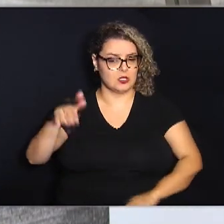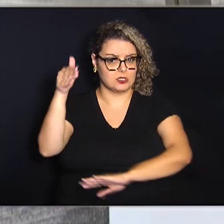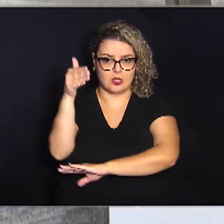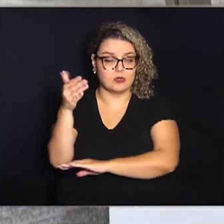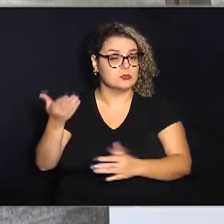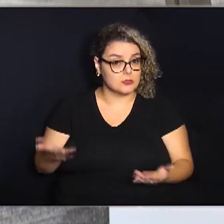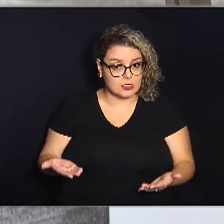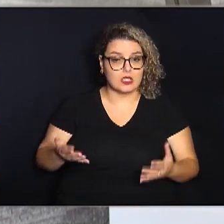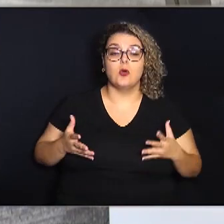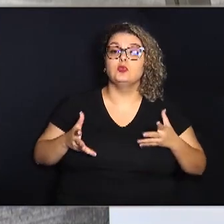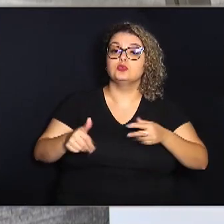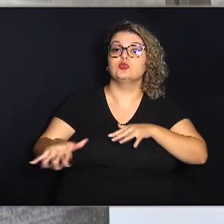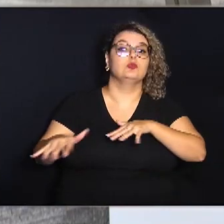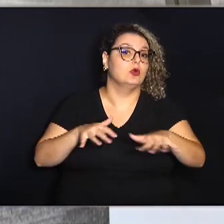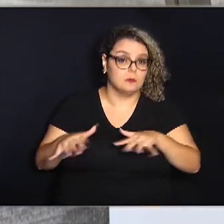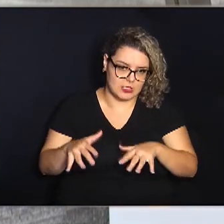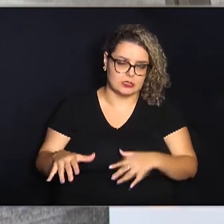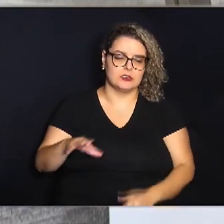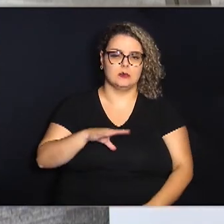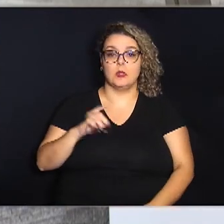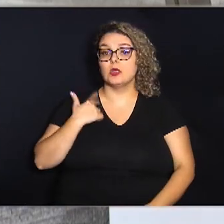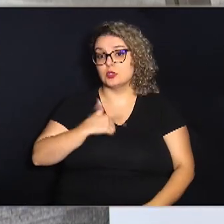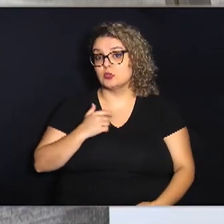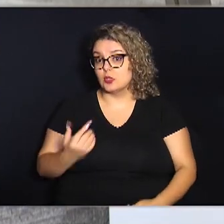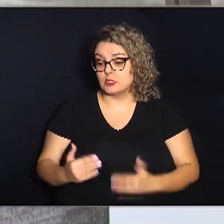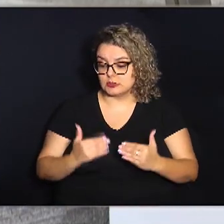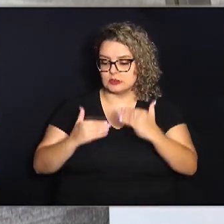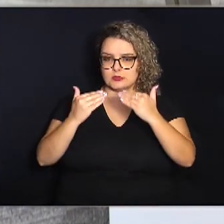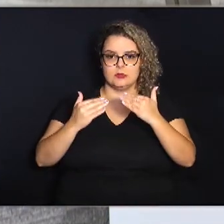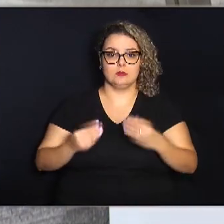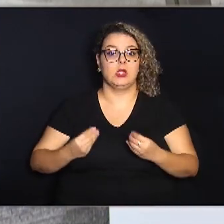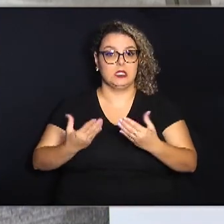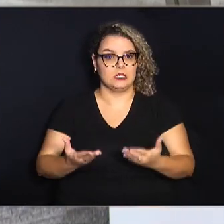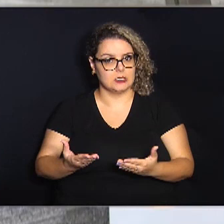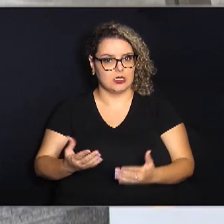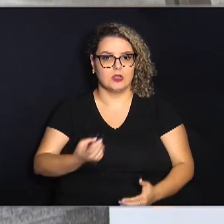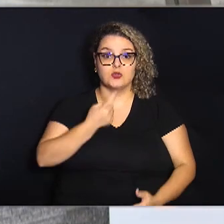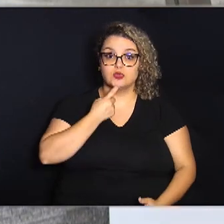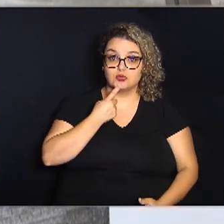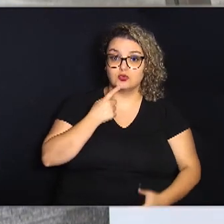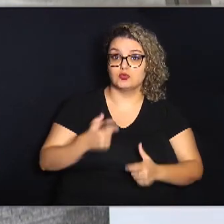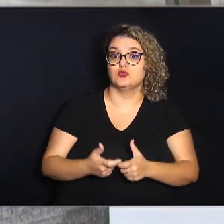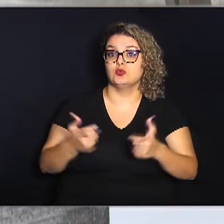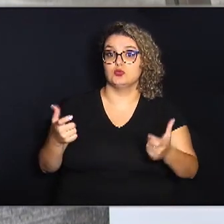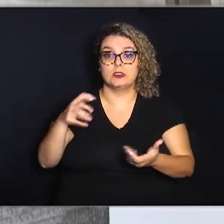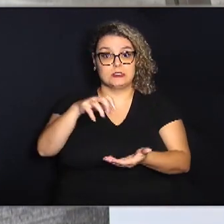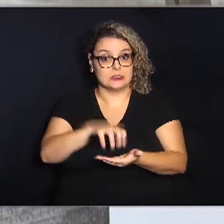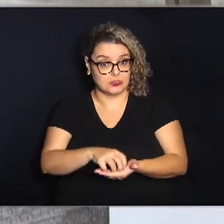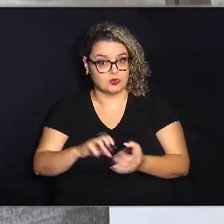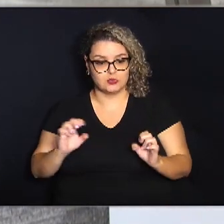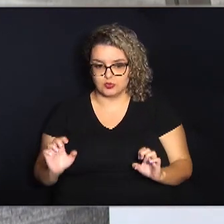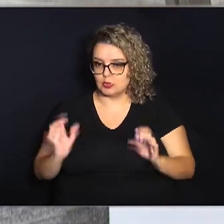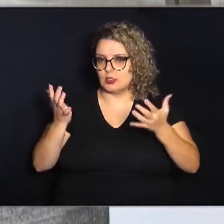seja, isso tudo movimenta a cidade. Nós estamos procurando desenvolver para trazer em Campinas um grande centro de eventos,